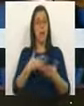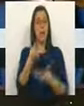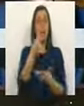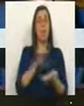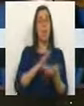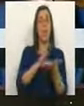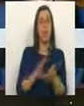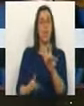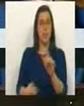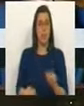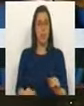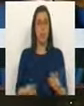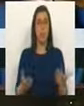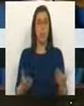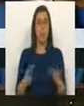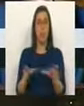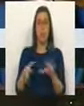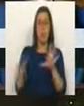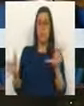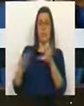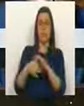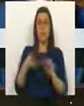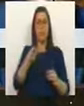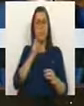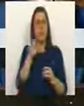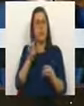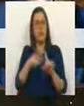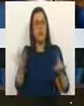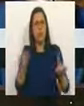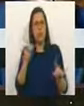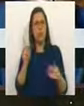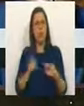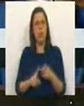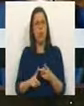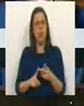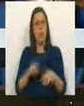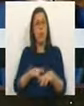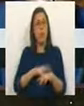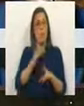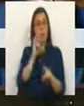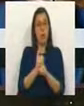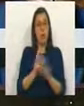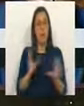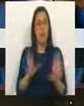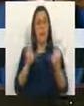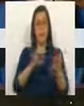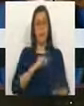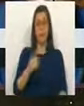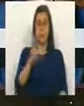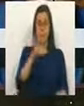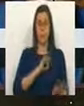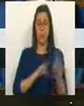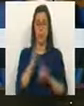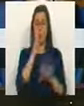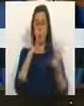de financiamento com partes relacionadas, administradores não executivos e membros da auditoria. Mas, Sr. Presidente,